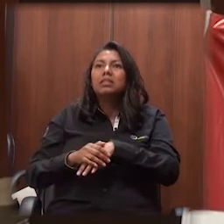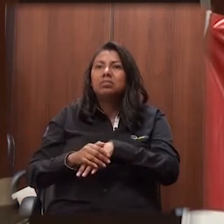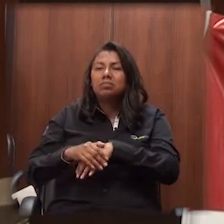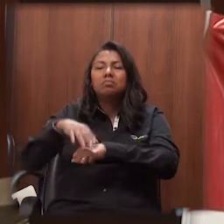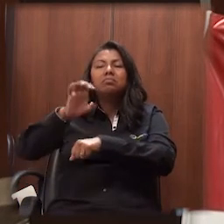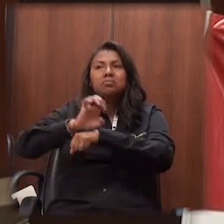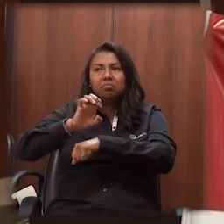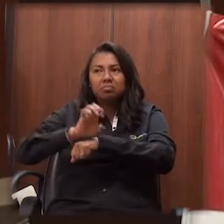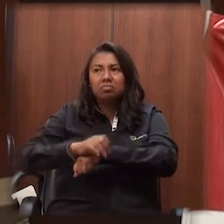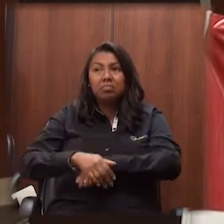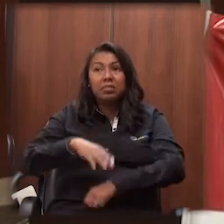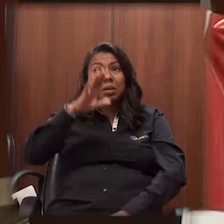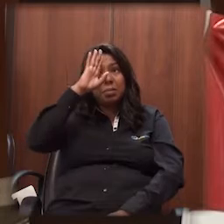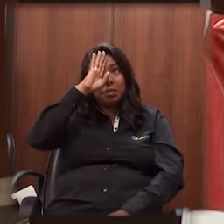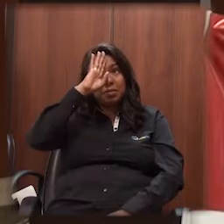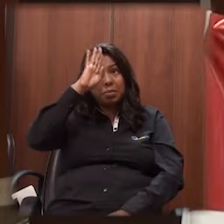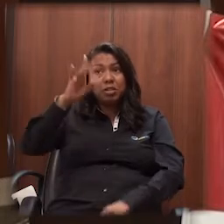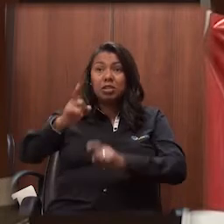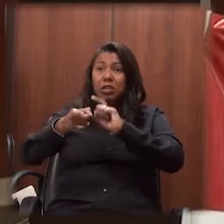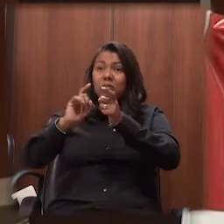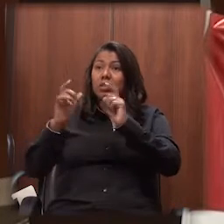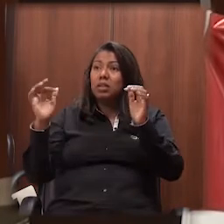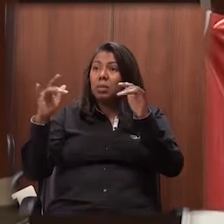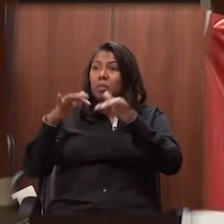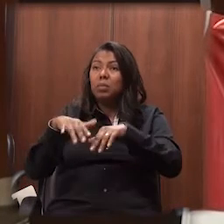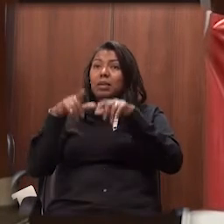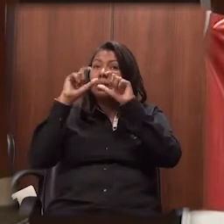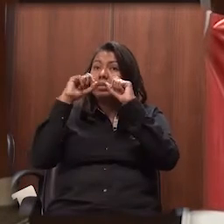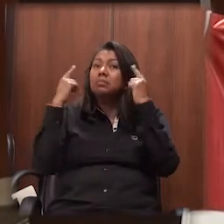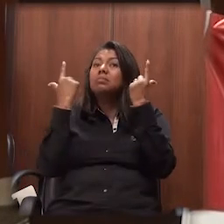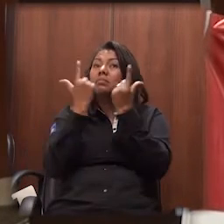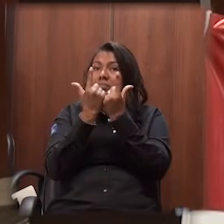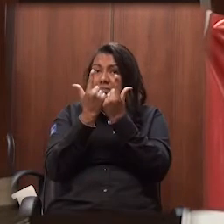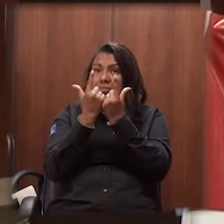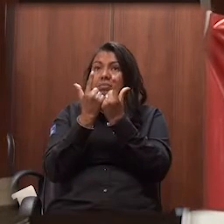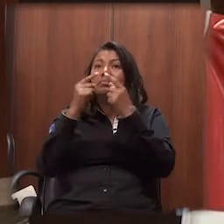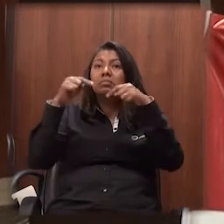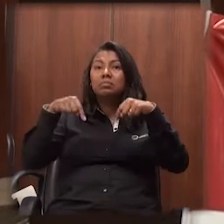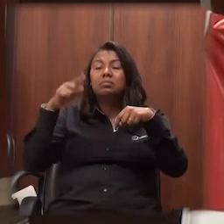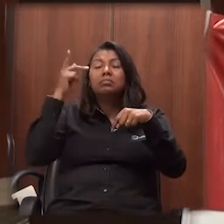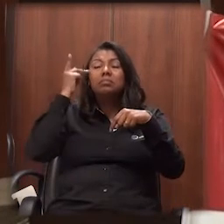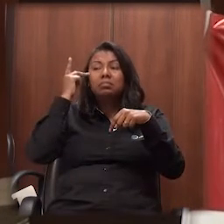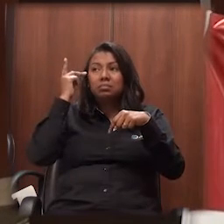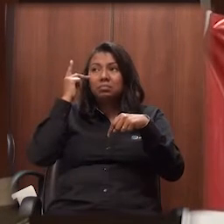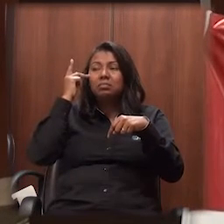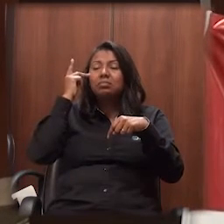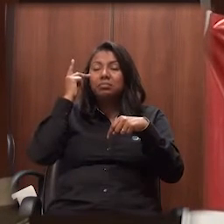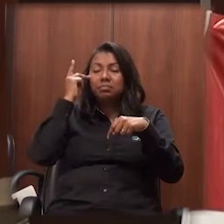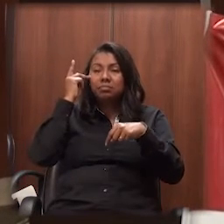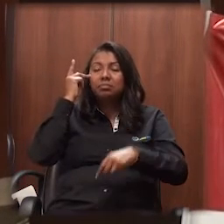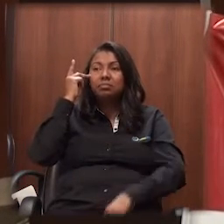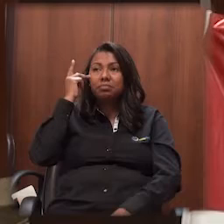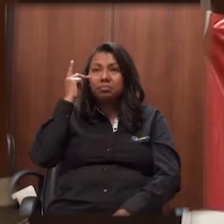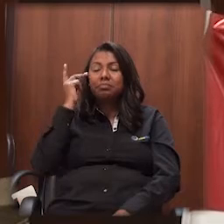estadual, especialmente na audiência pública que houve na Assembleia Legislativa do Estado de São Paulo, no contexto em